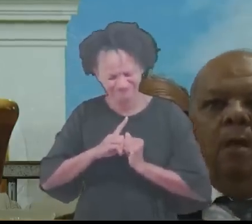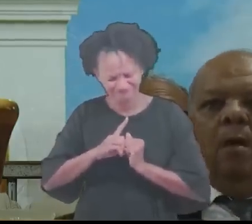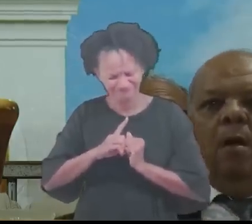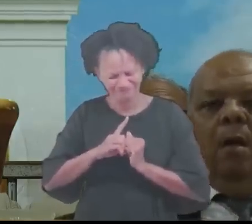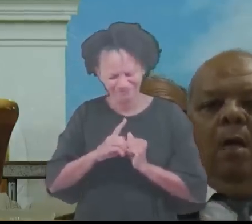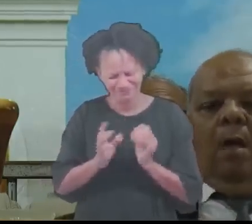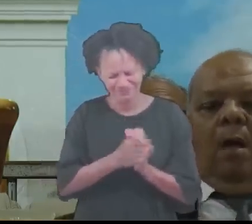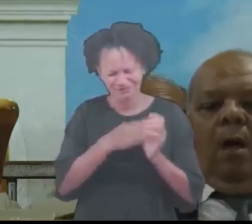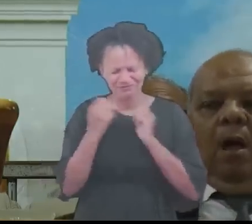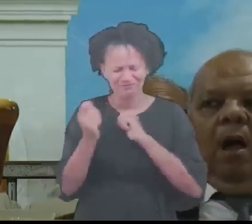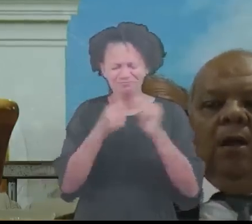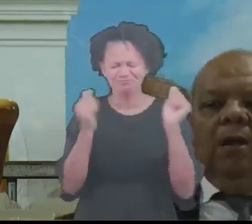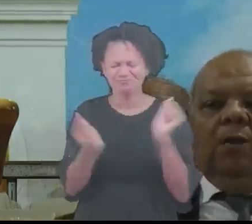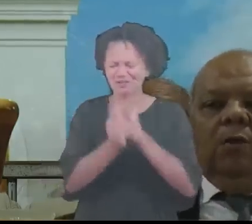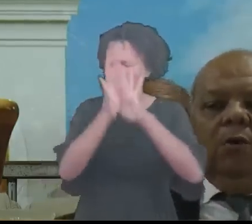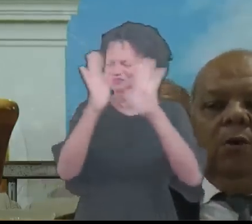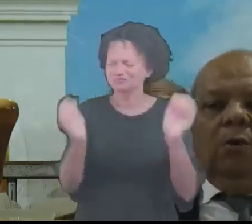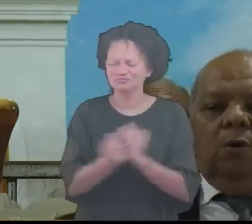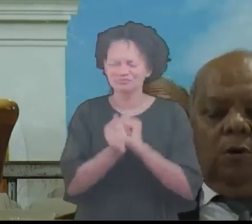Aleluia,